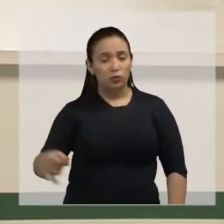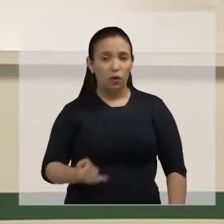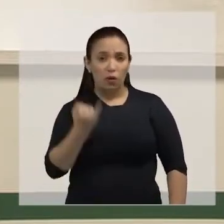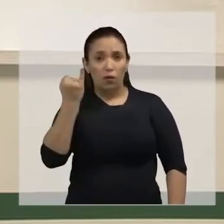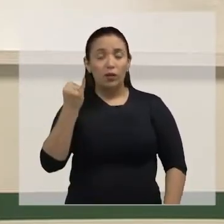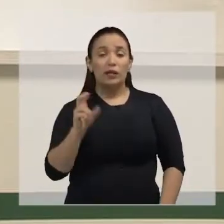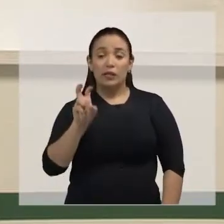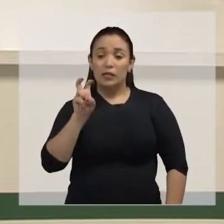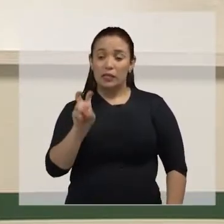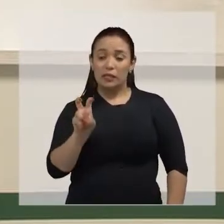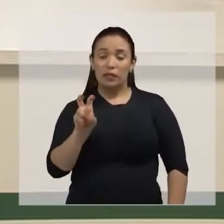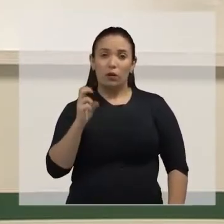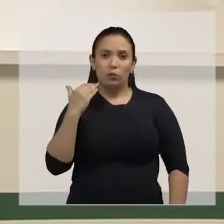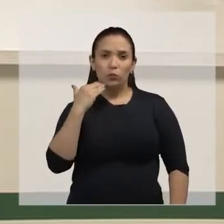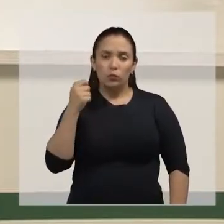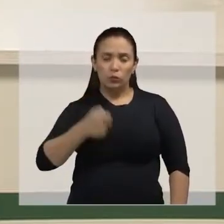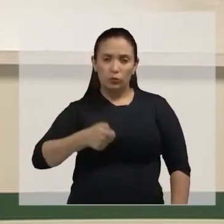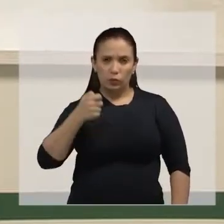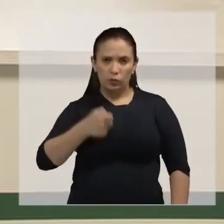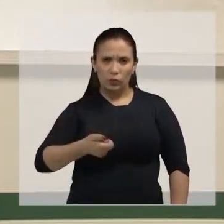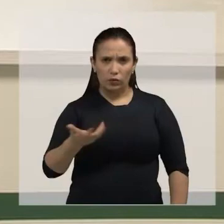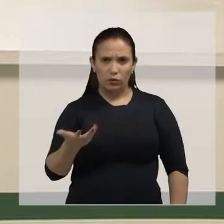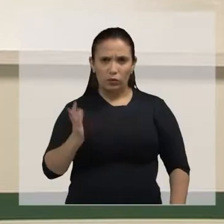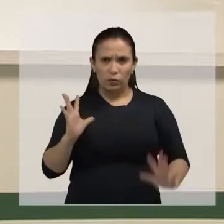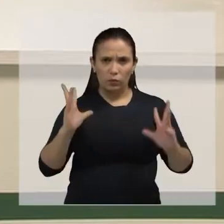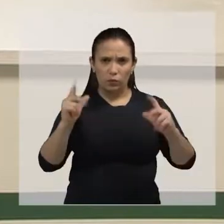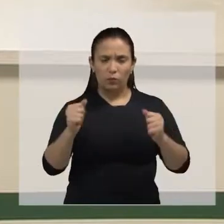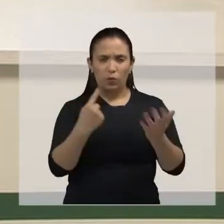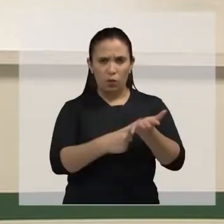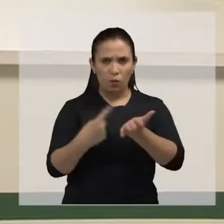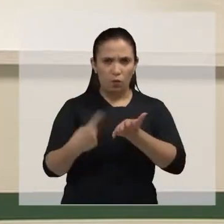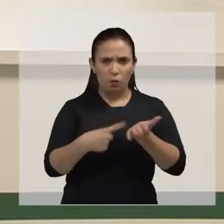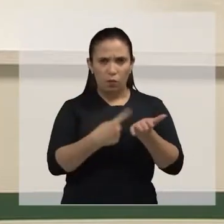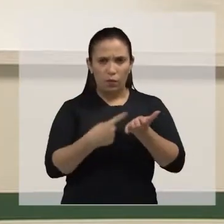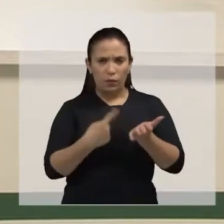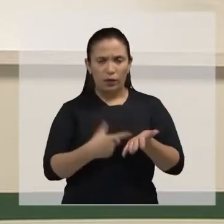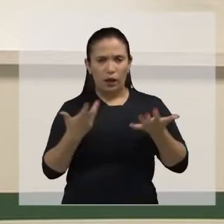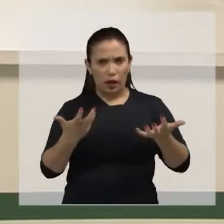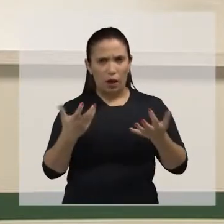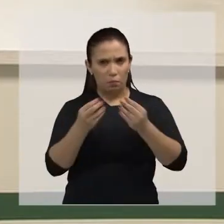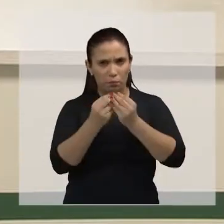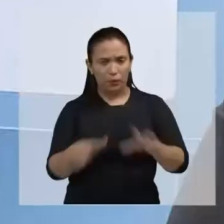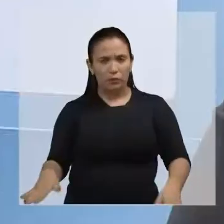Justiça, 5 juízes do STJ também estão tudo combinado, né, para destruir o Lula.